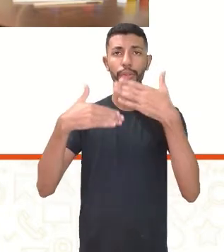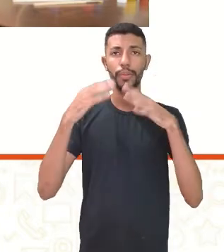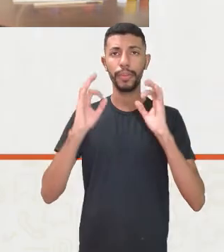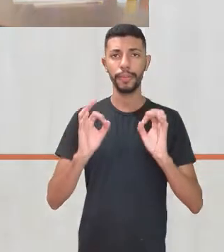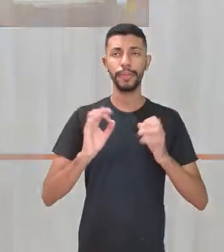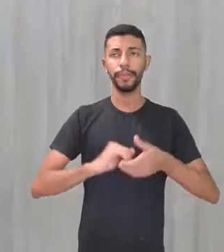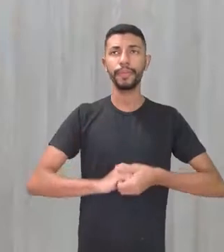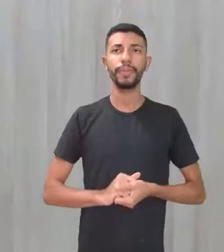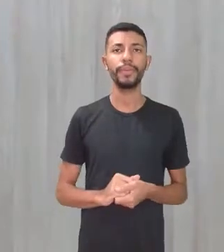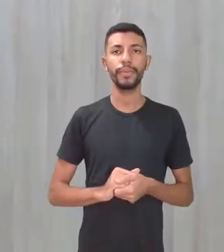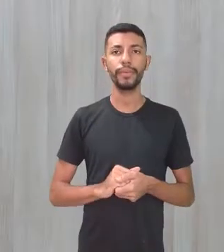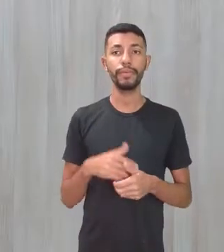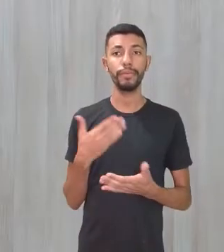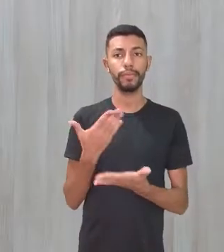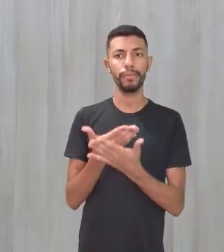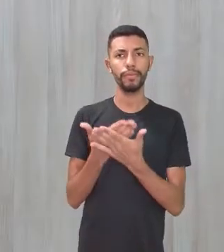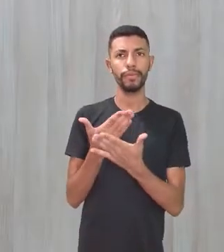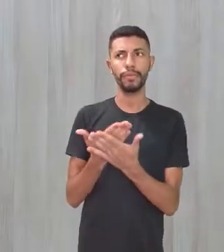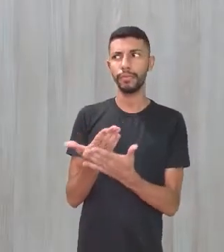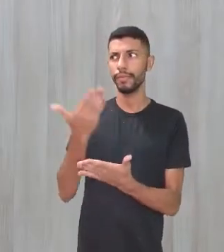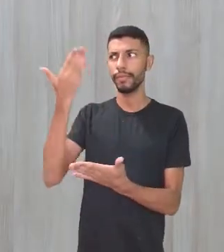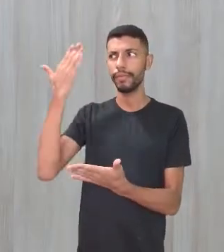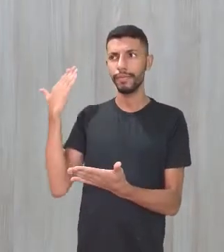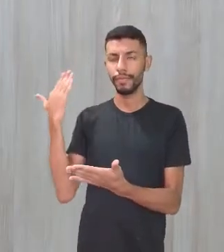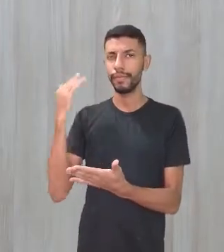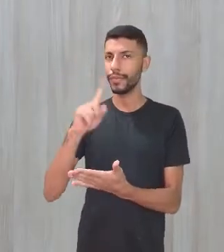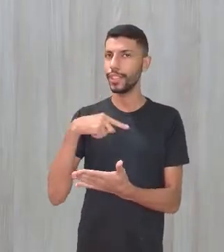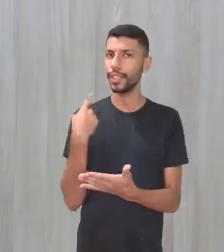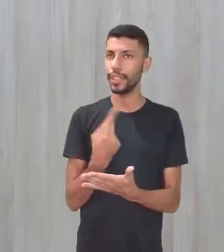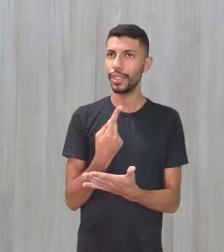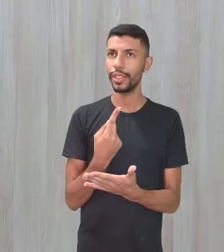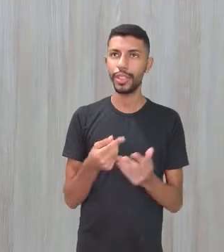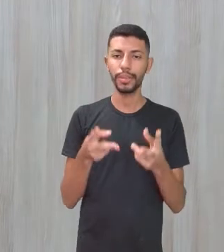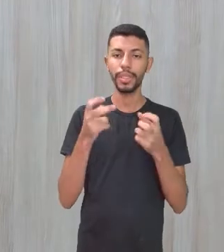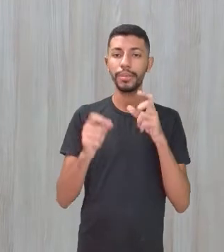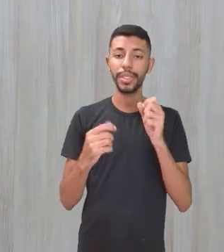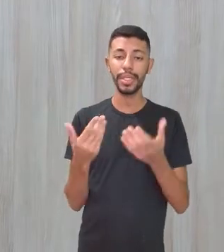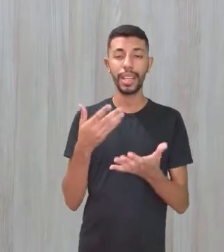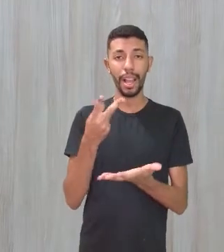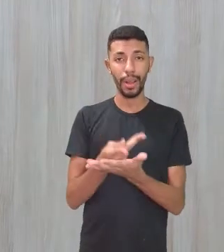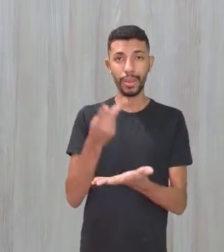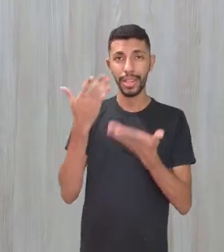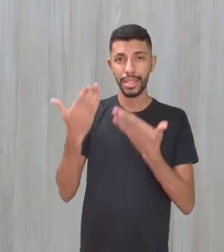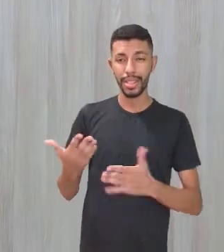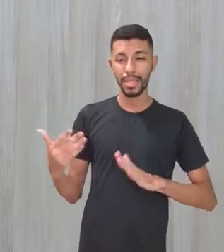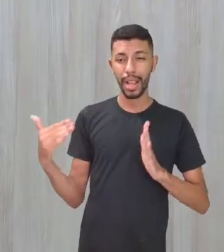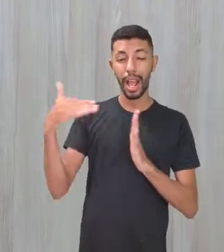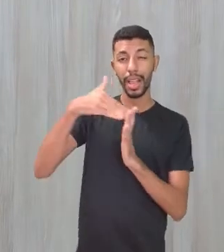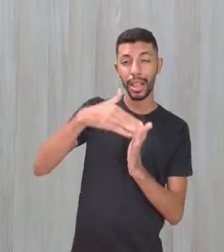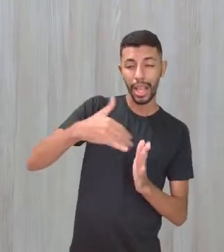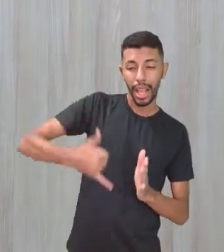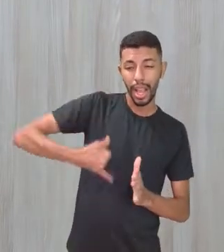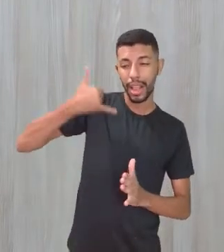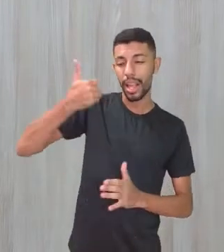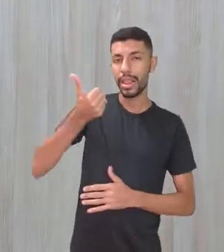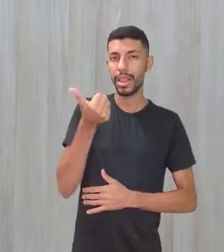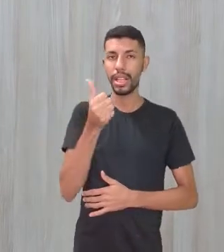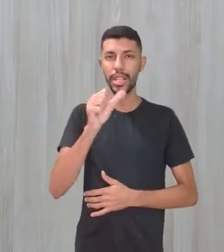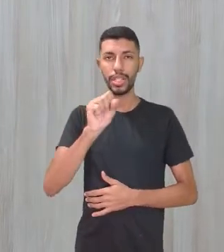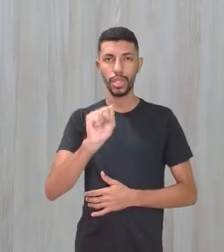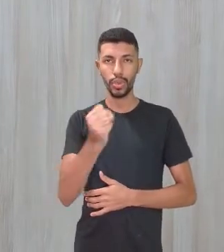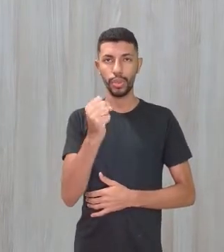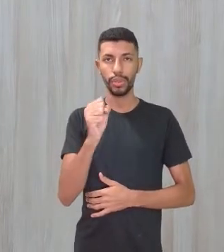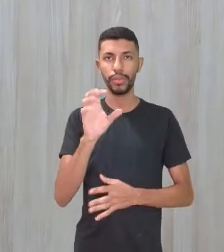Vimos no primeiro momento que isso acontece até os 18 anos. E como é essa deficiência